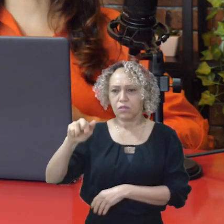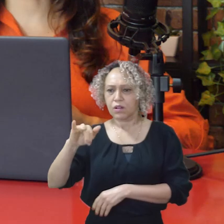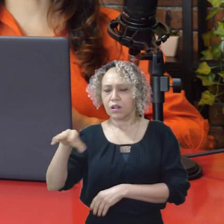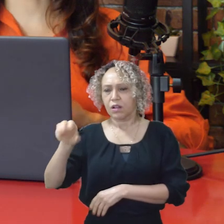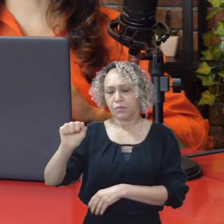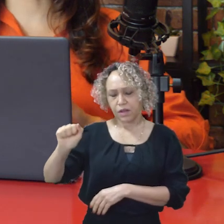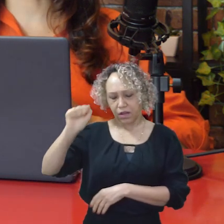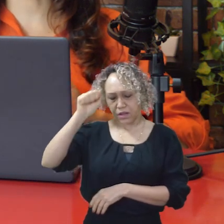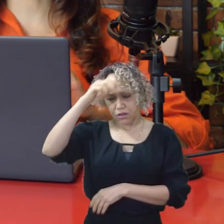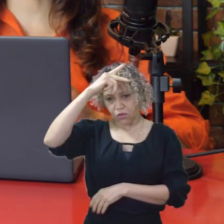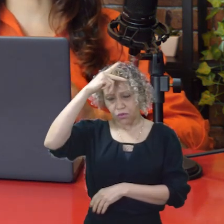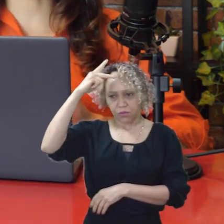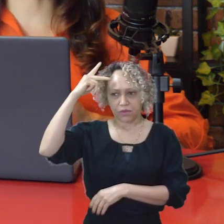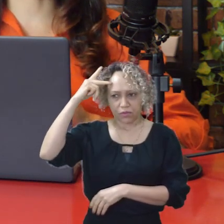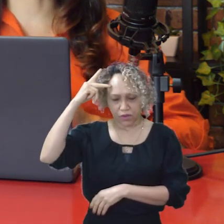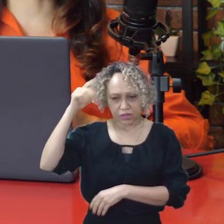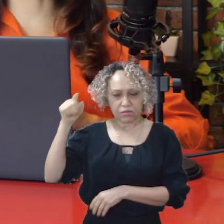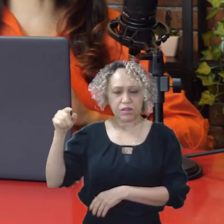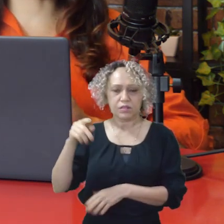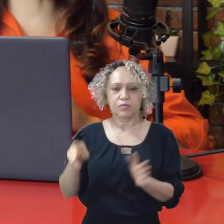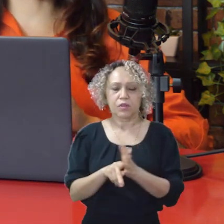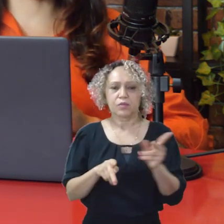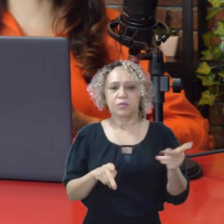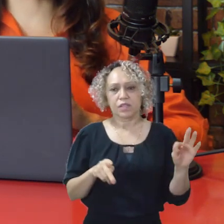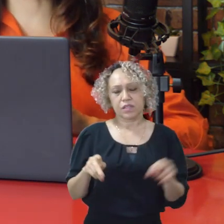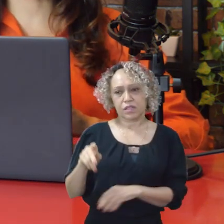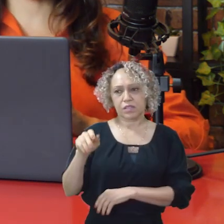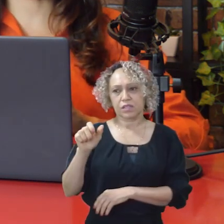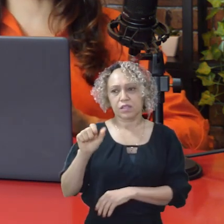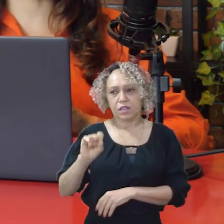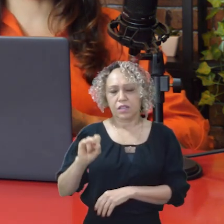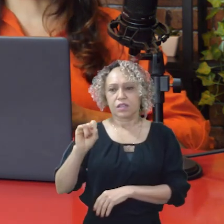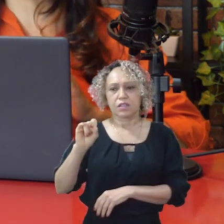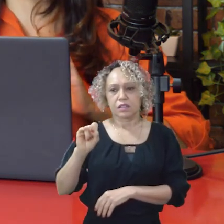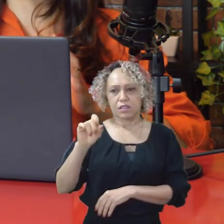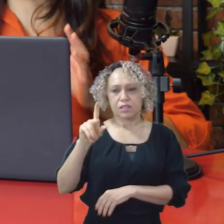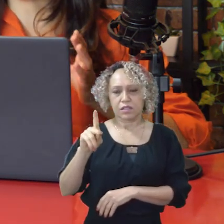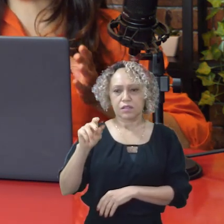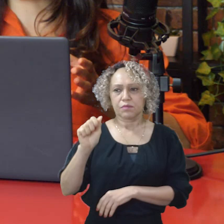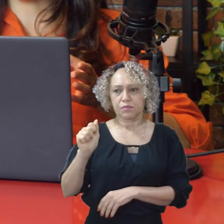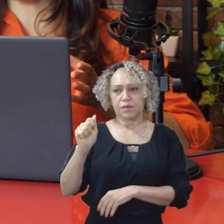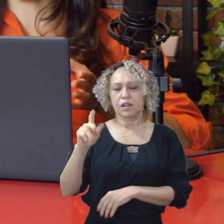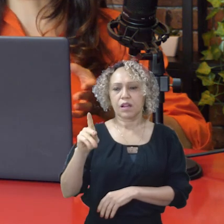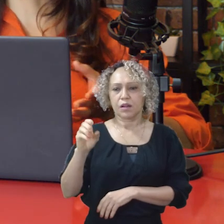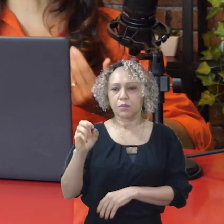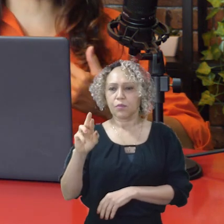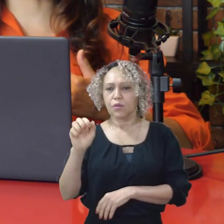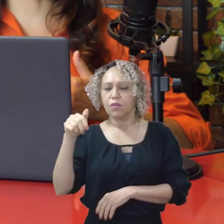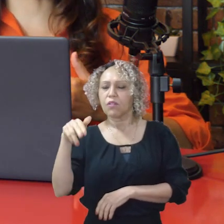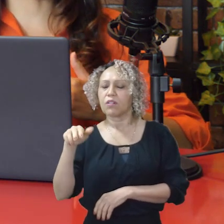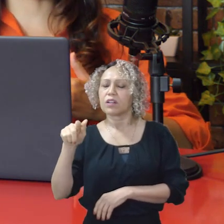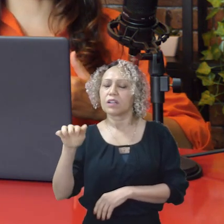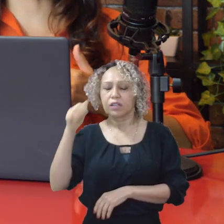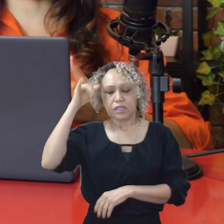prefeito eleito pelo PT em Ipaporanga, uma cidade de cerca de 11 mil habitantes que fica no interior do Ceará. E neste